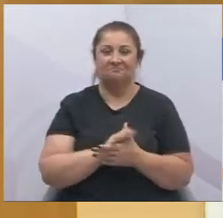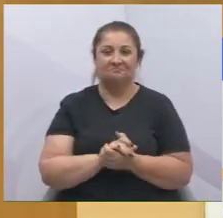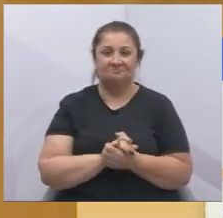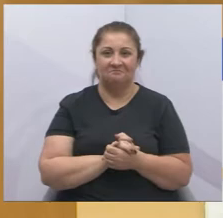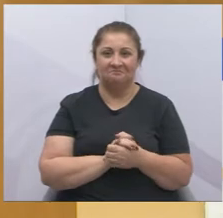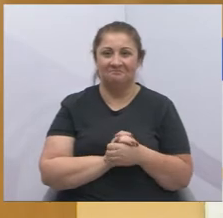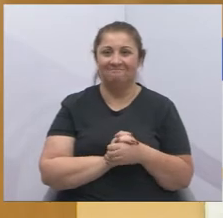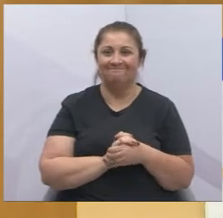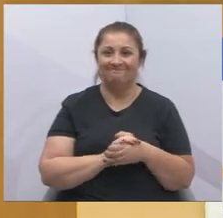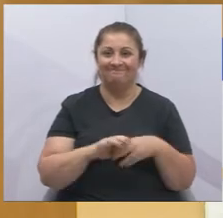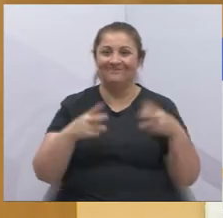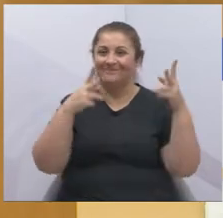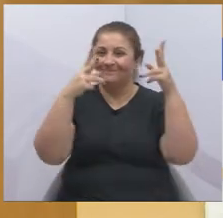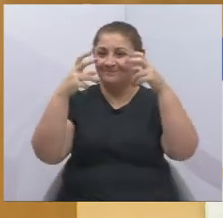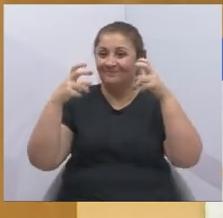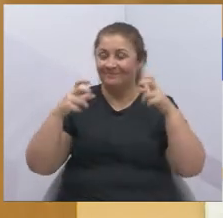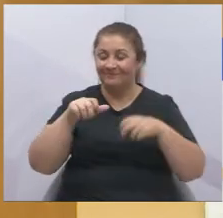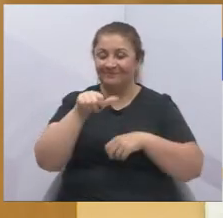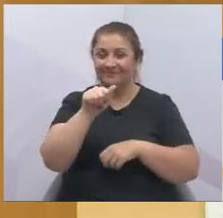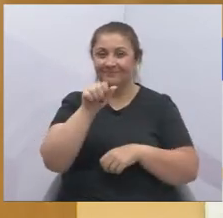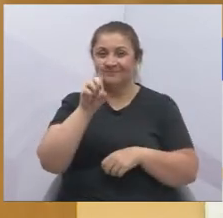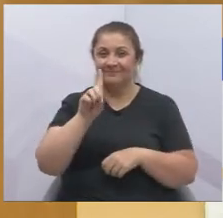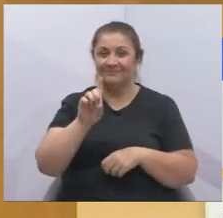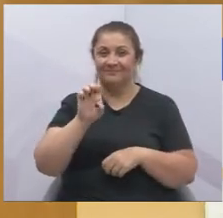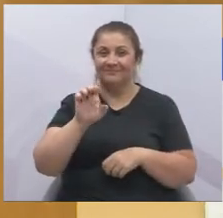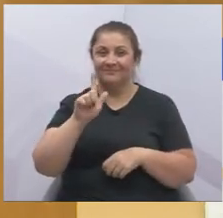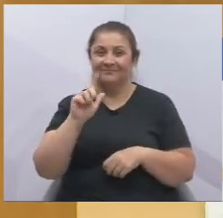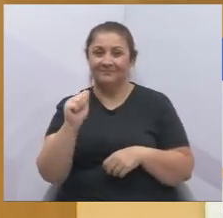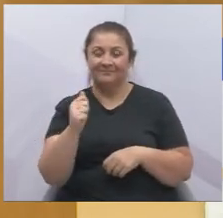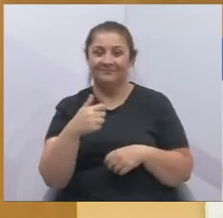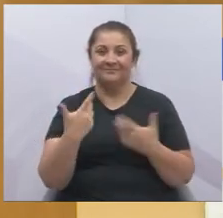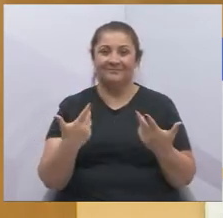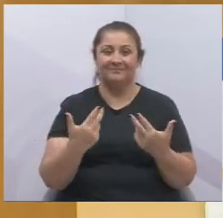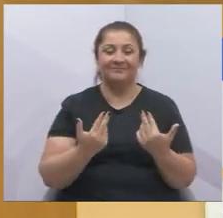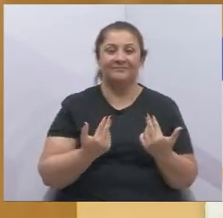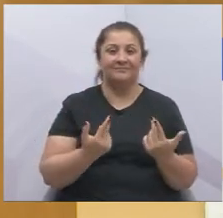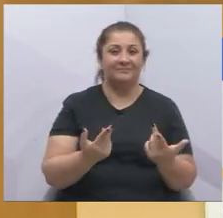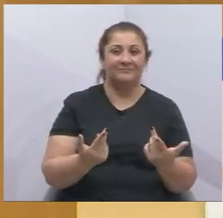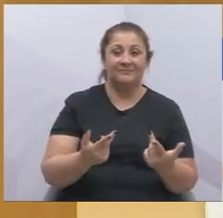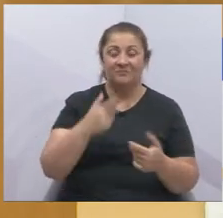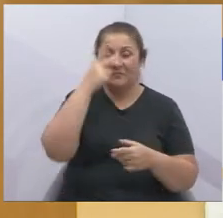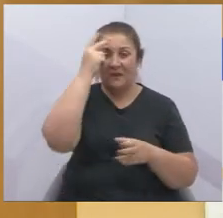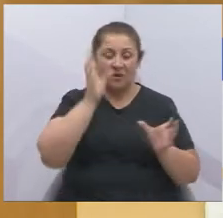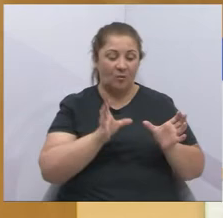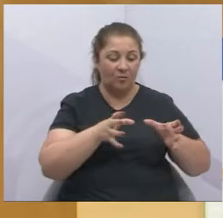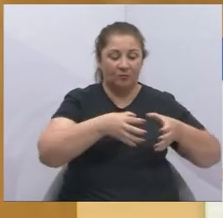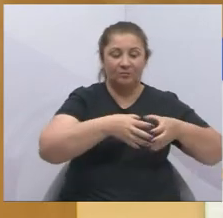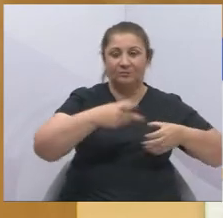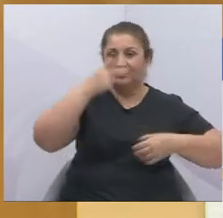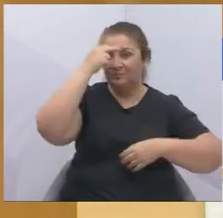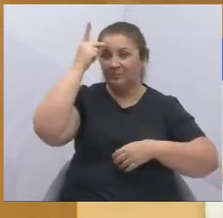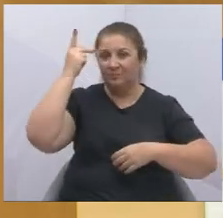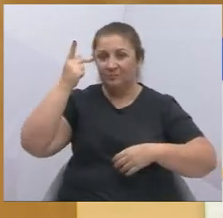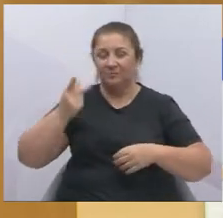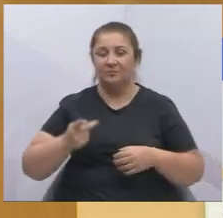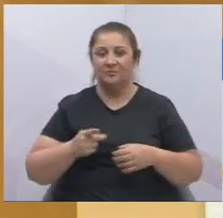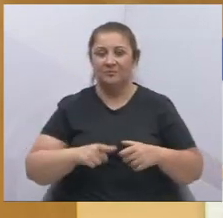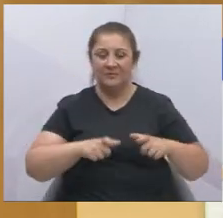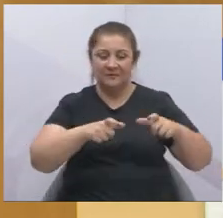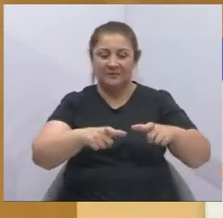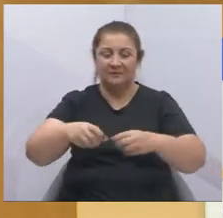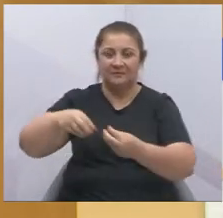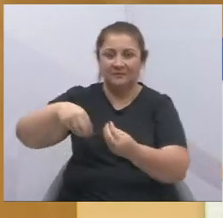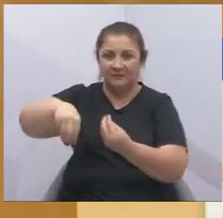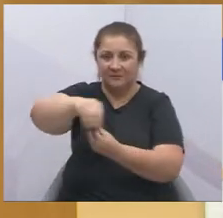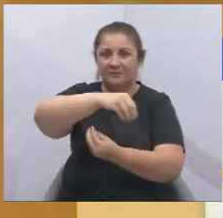a Guarda Civil Municipal identificou que as adegas regulares funcionam como meios para que os grupos de pessoas se concentrem nos